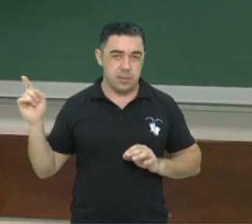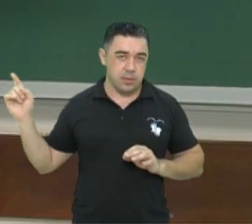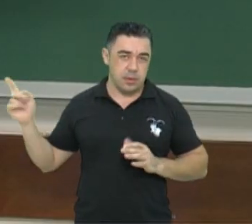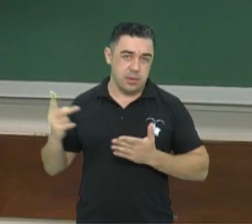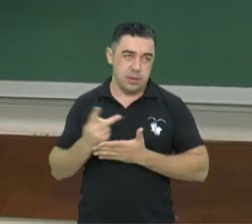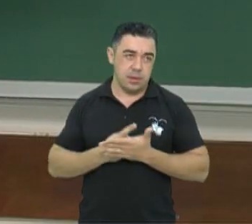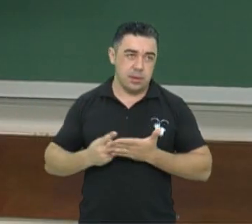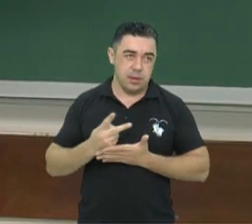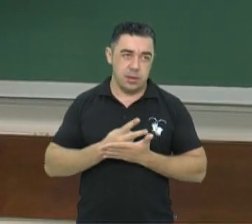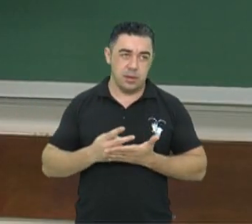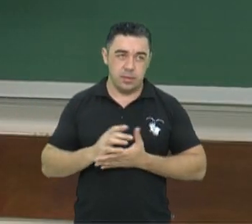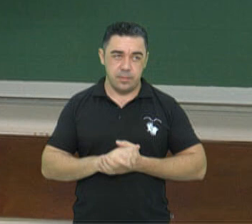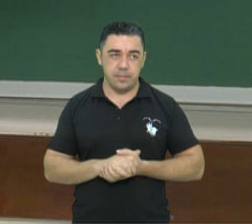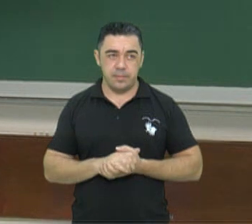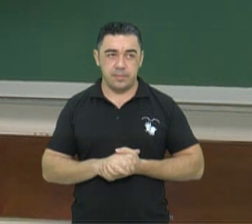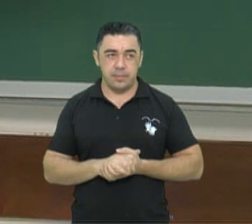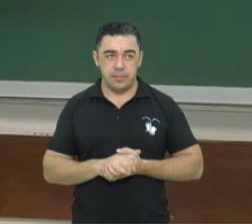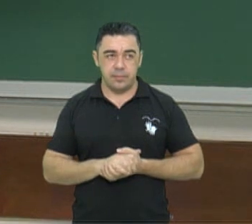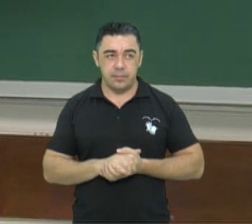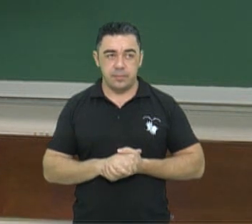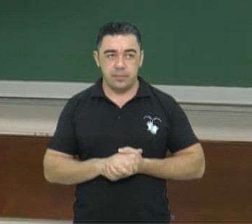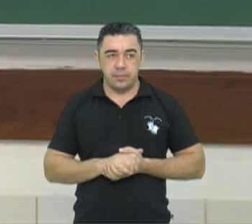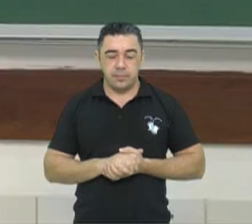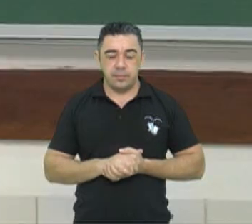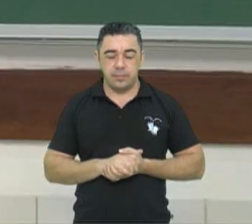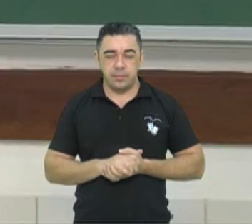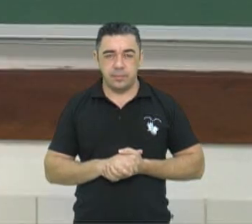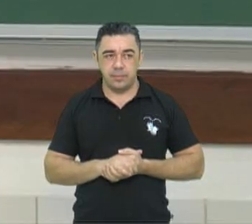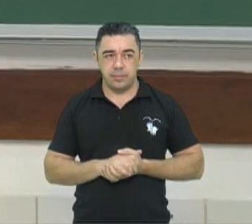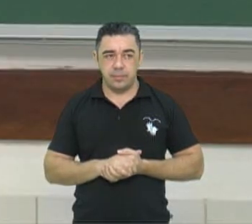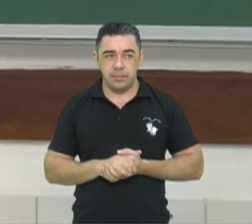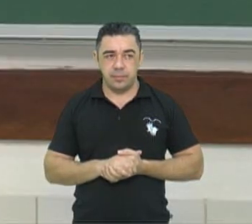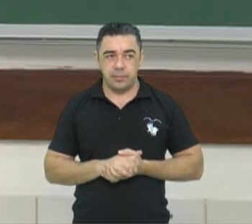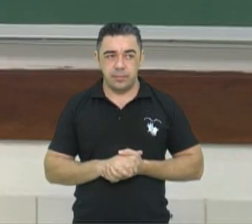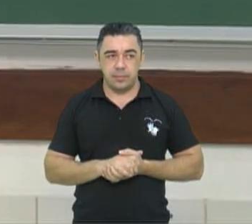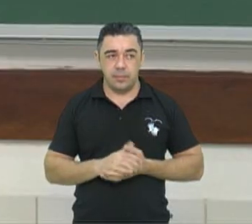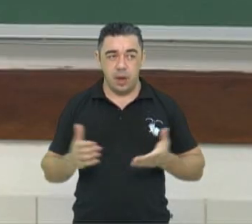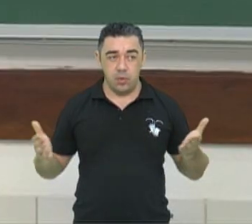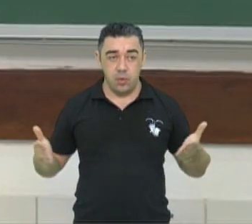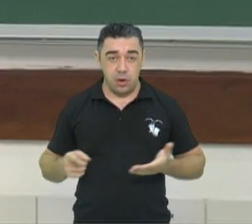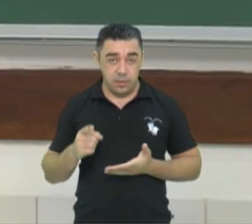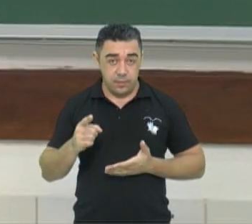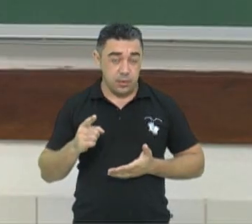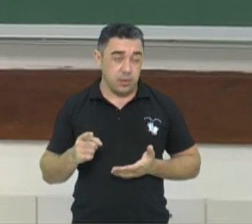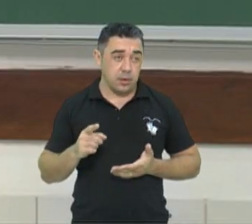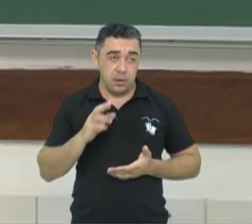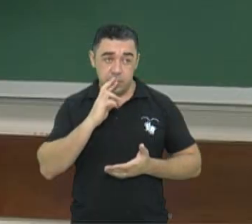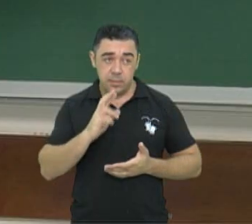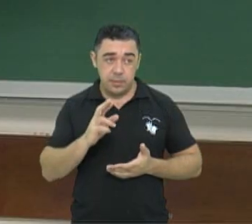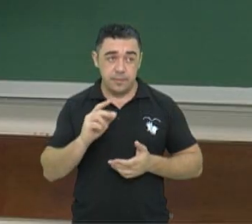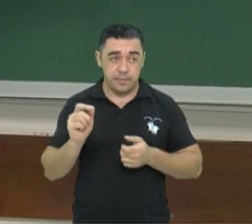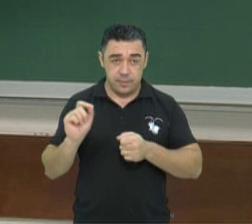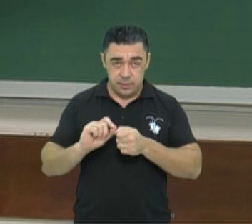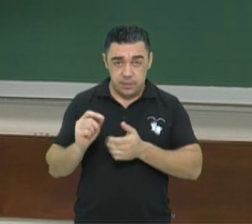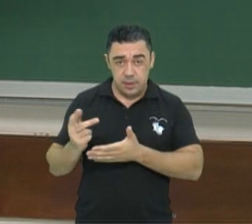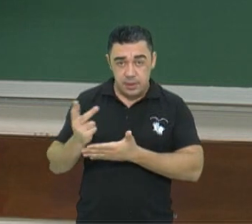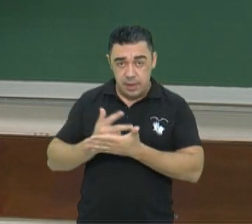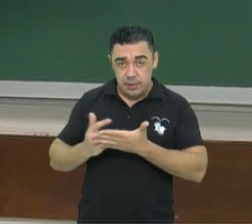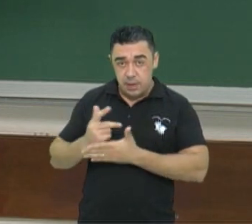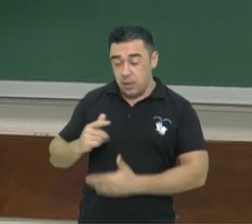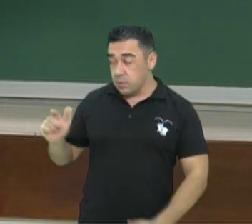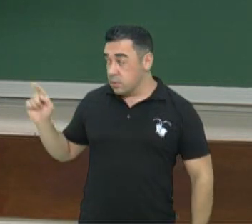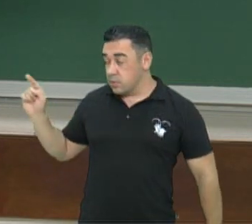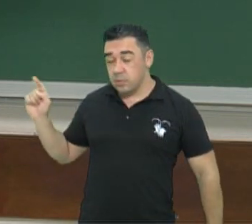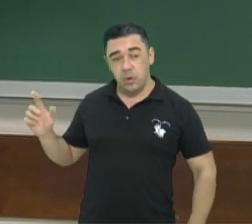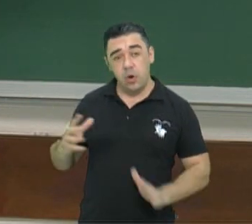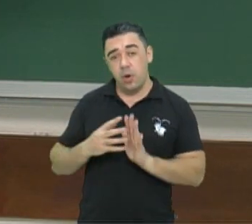né, de sinuca de 2 por 1,5. Então você vai fazer este desenho aí no seu caderno